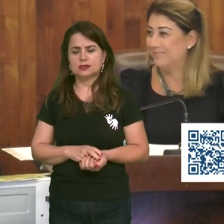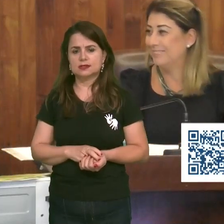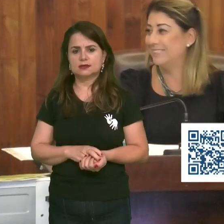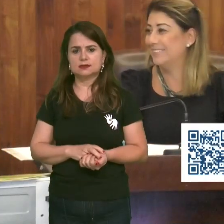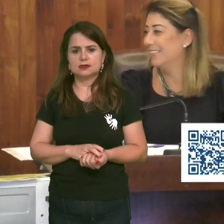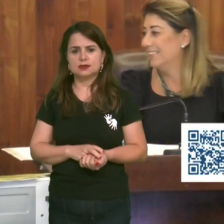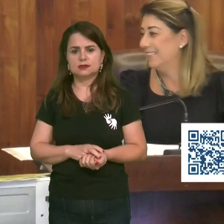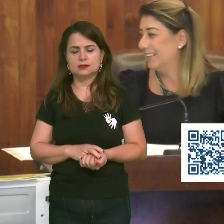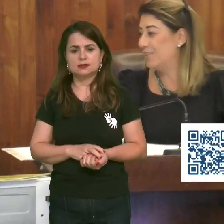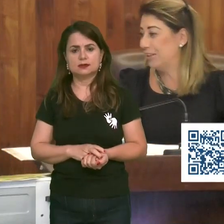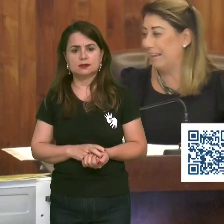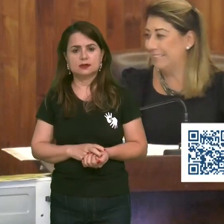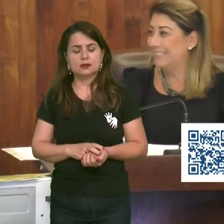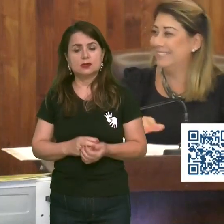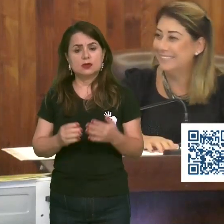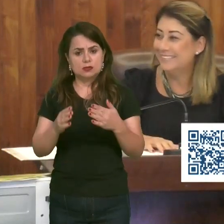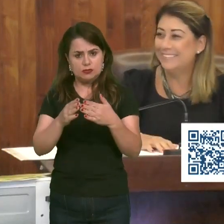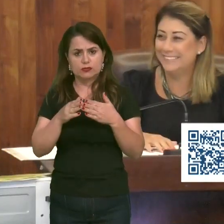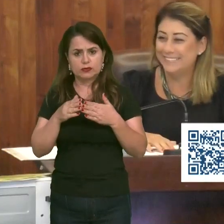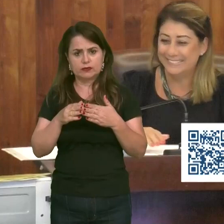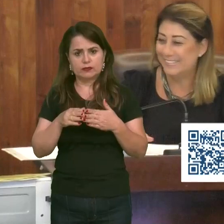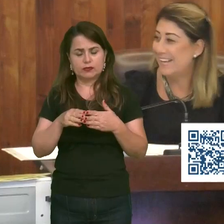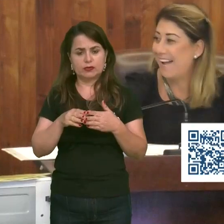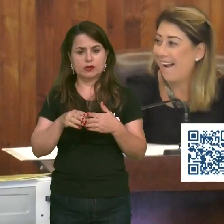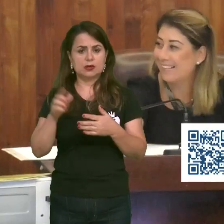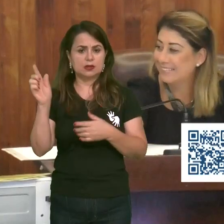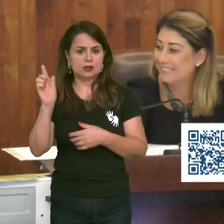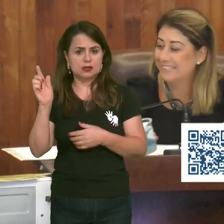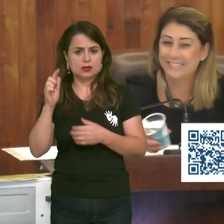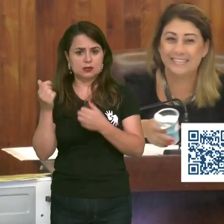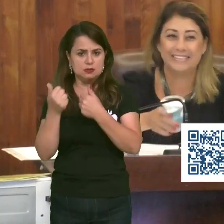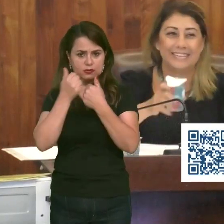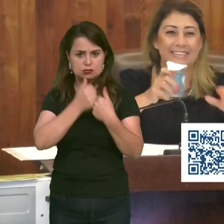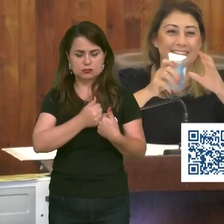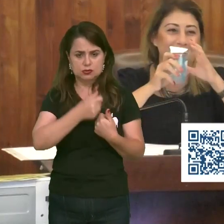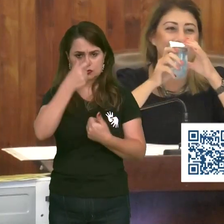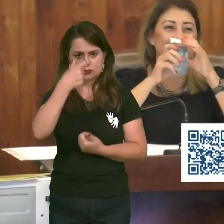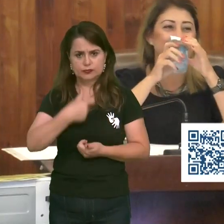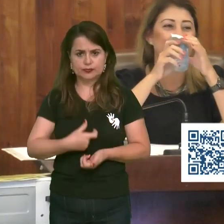que Assuma a direção do nosso trabalho sendo entrevista que os próximos requerimentos